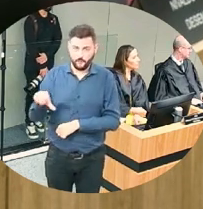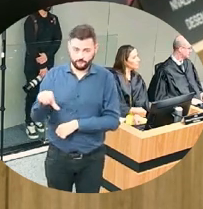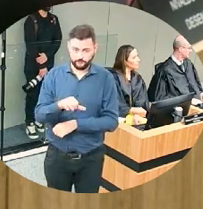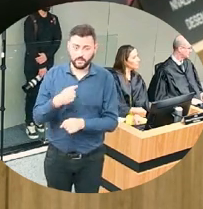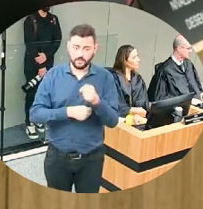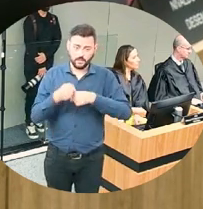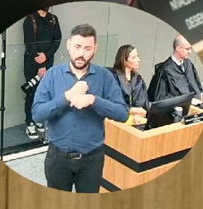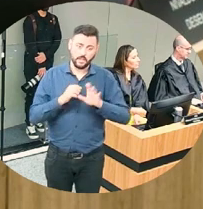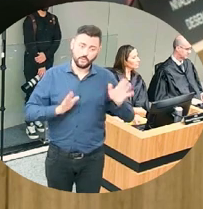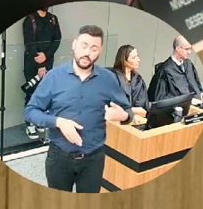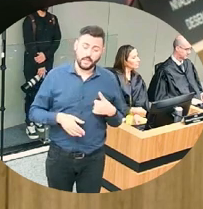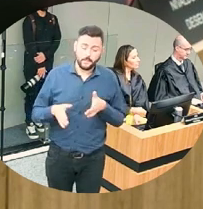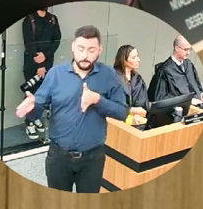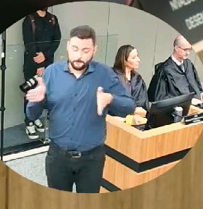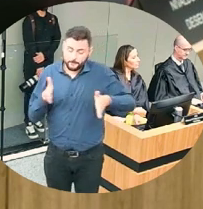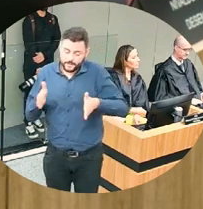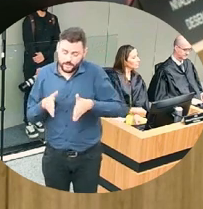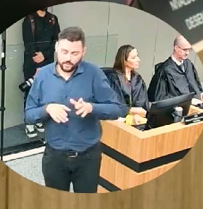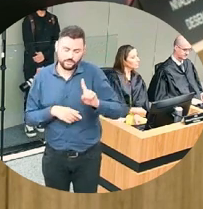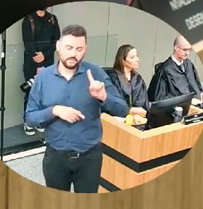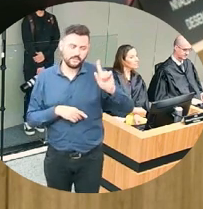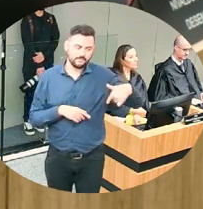2017 a